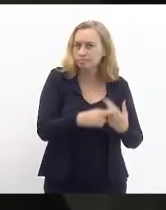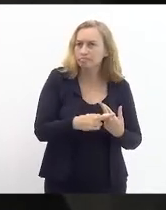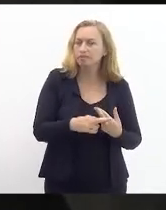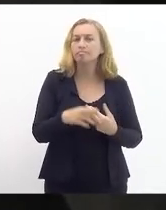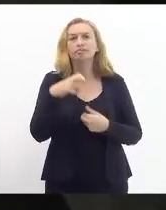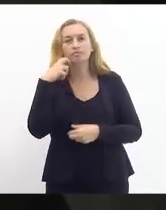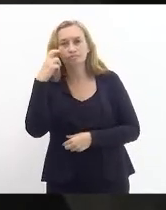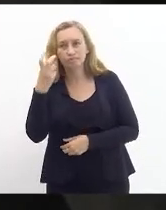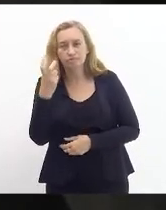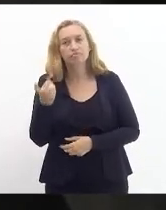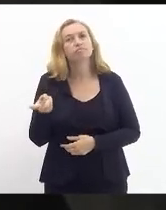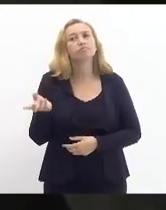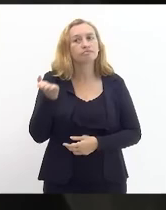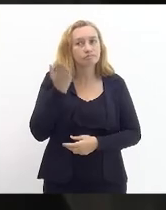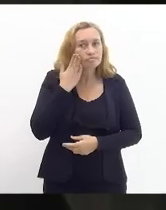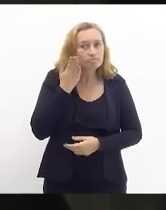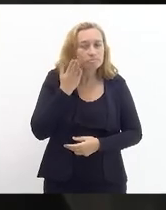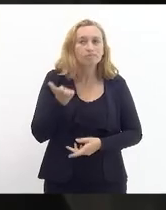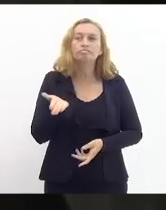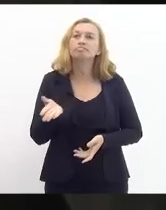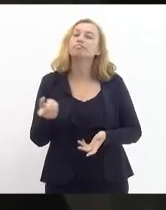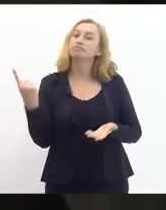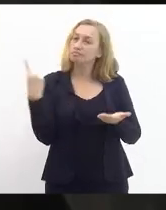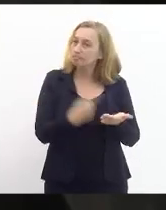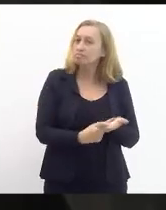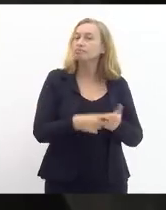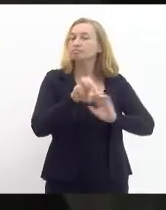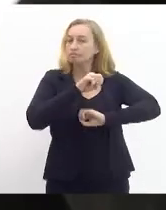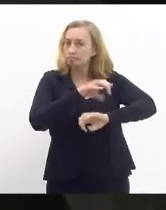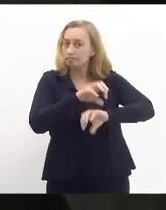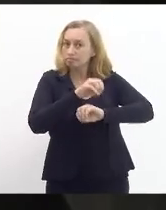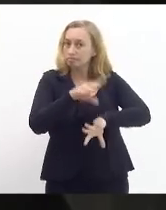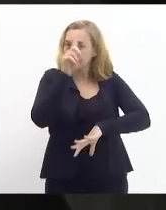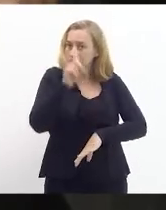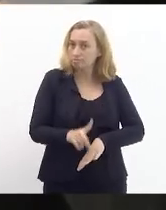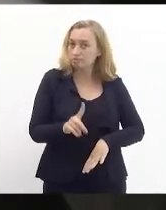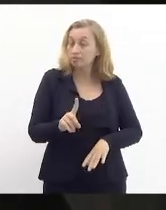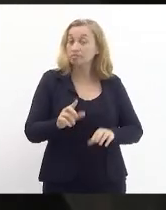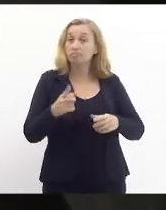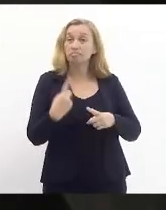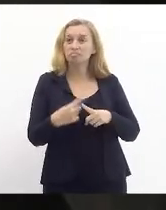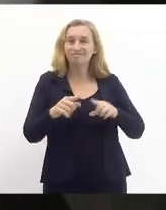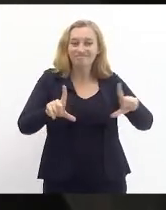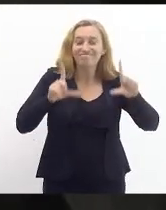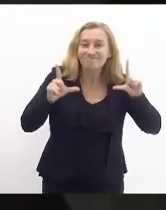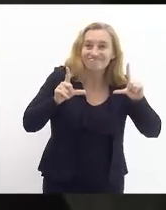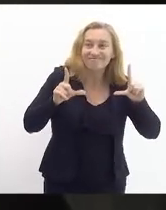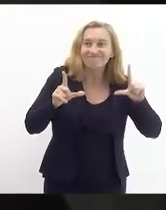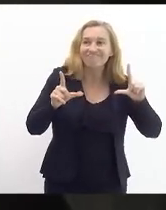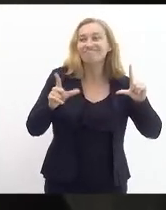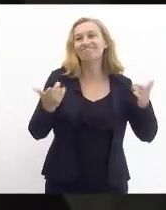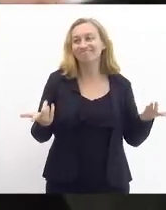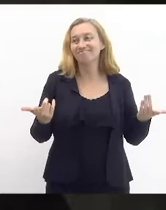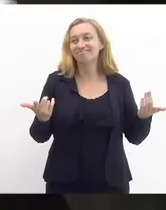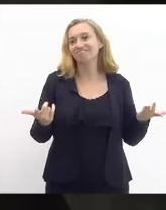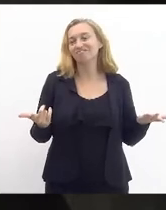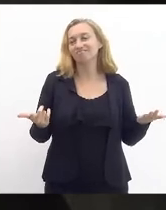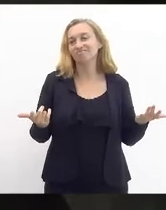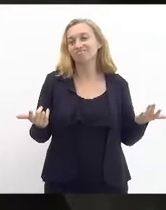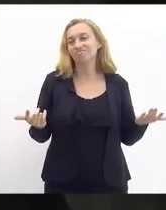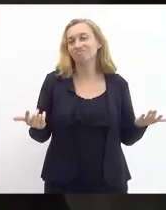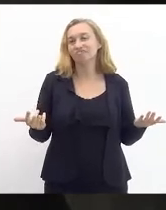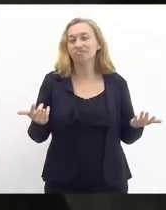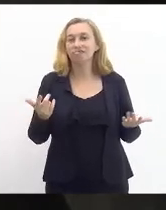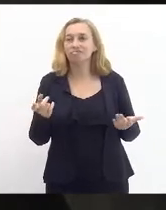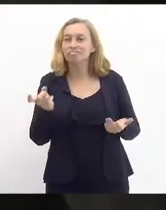vergonha na cara compromisso com a garantia do direito à educação que se não vê televisão vem para o programa eleitoral fazendo propaganda aí